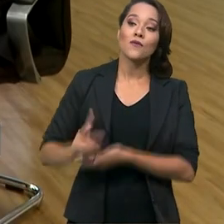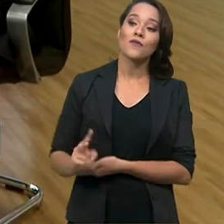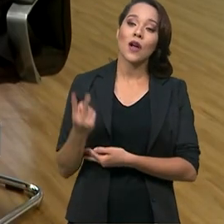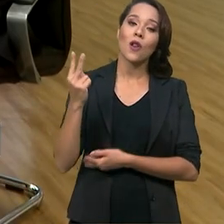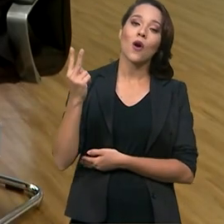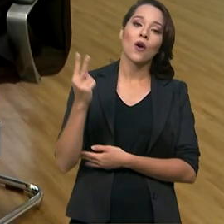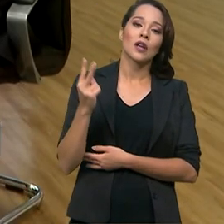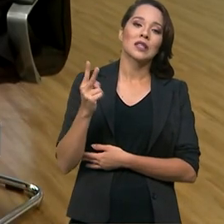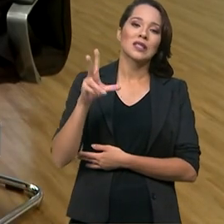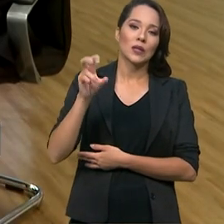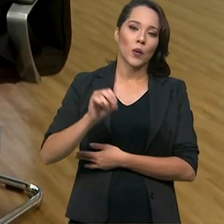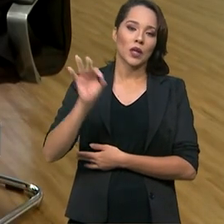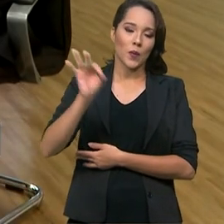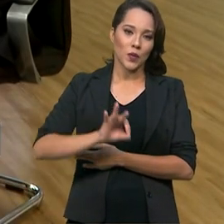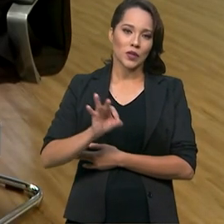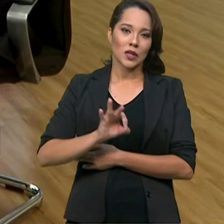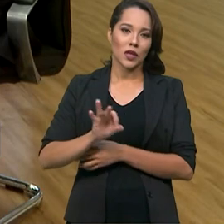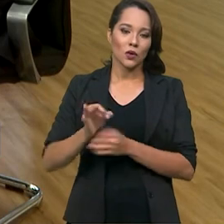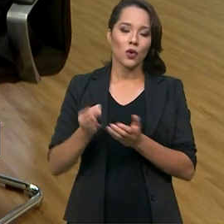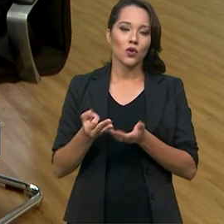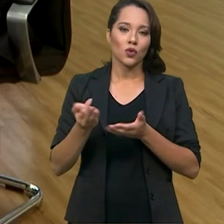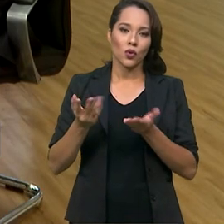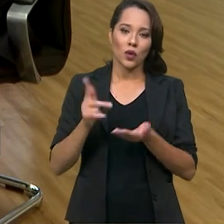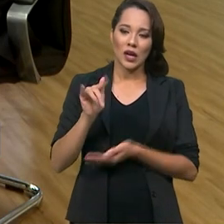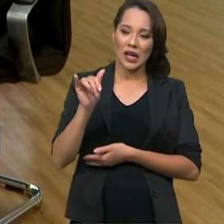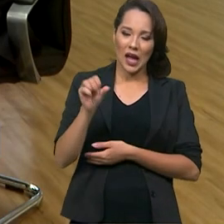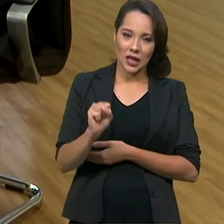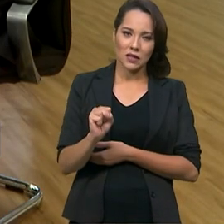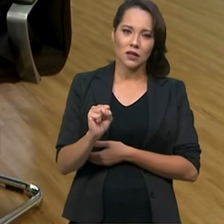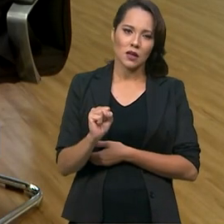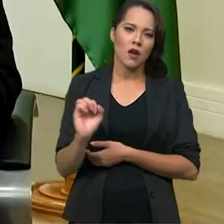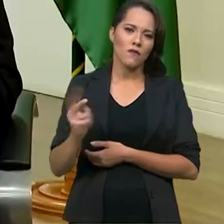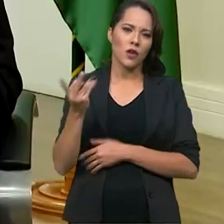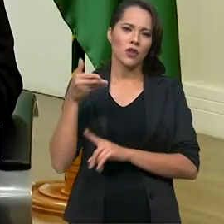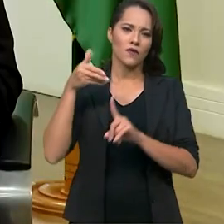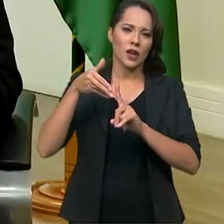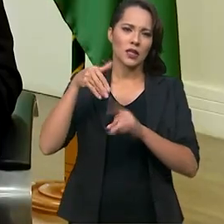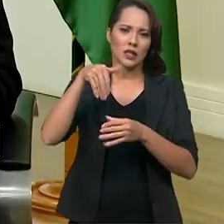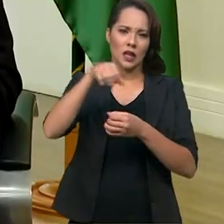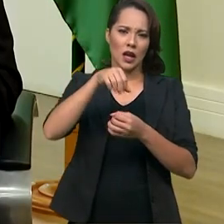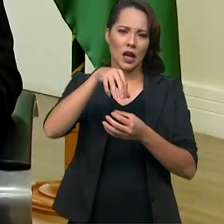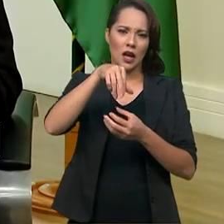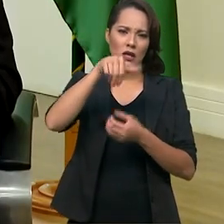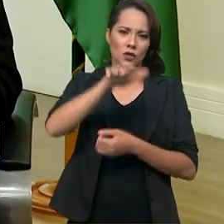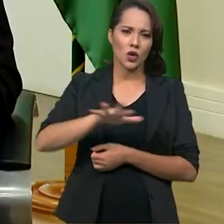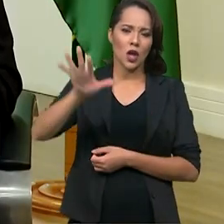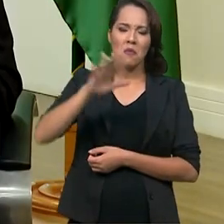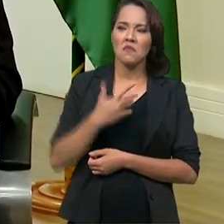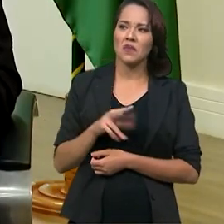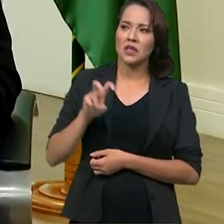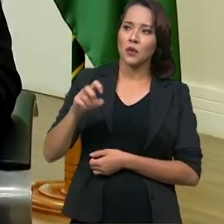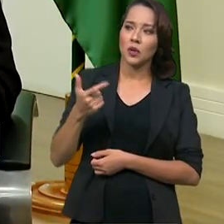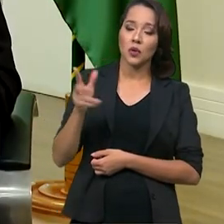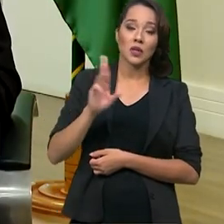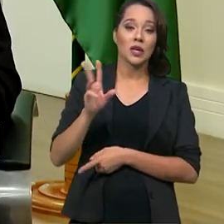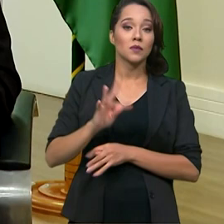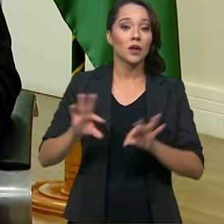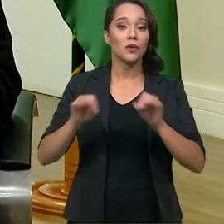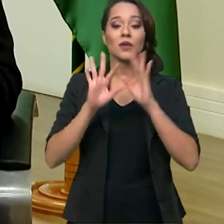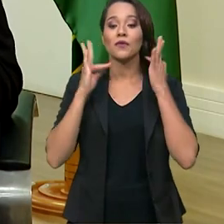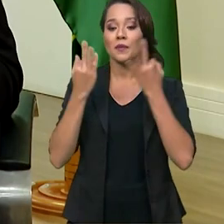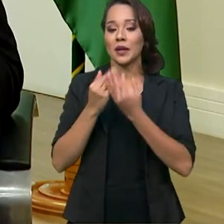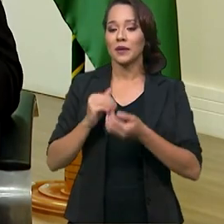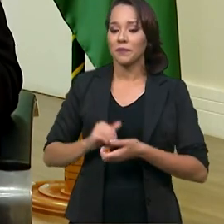de metade de um botijão de gás, valor de referência nacional, que chega a R$ 52,00 para todas essas